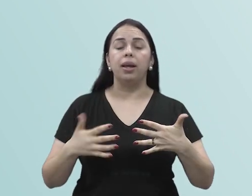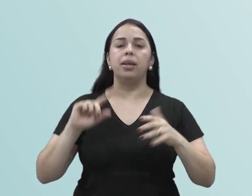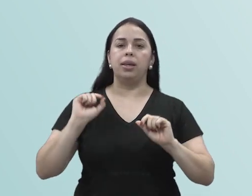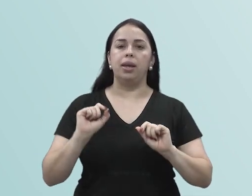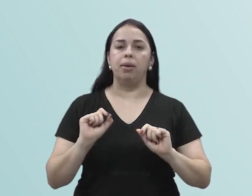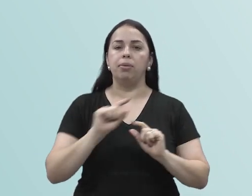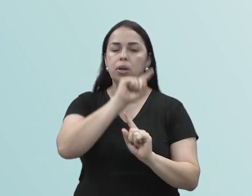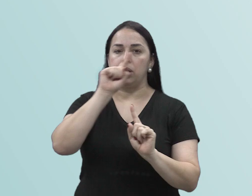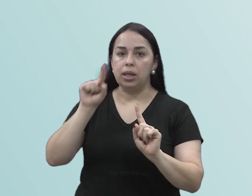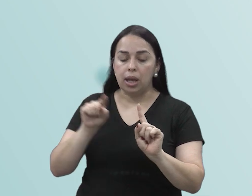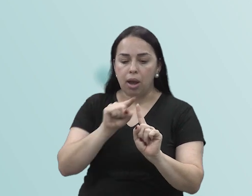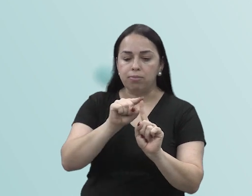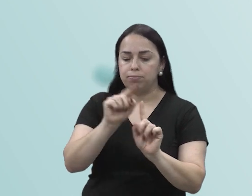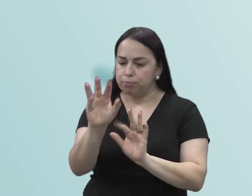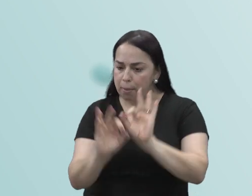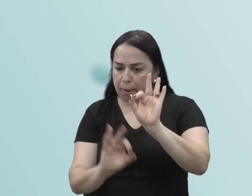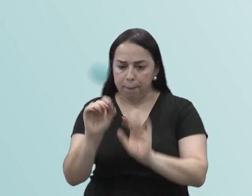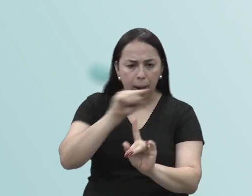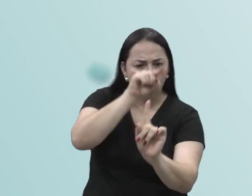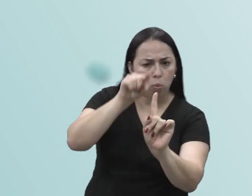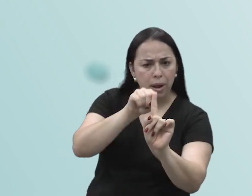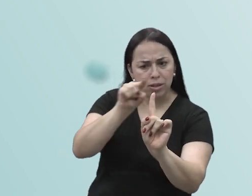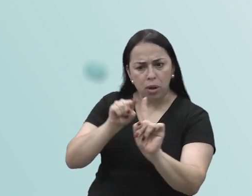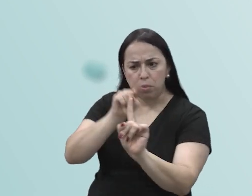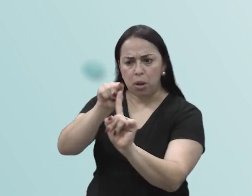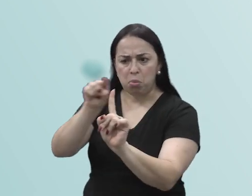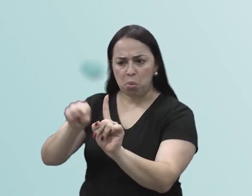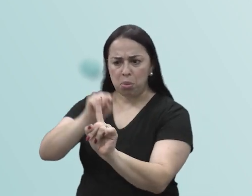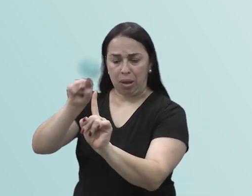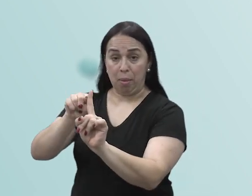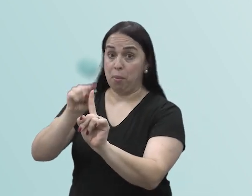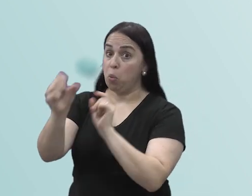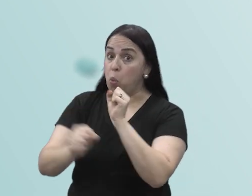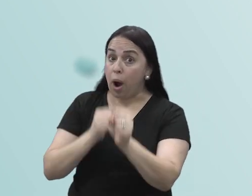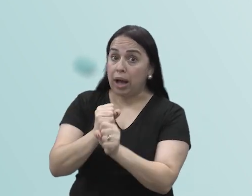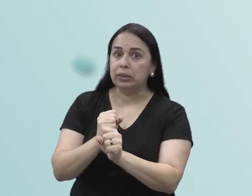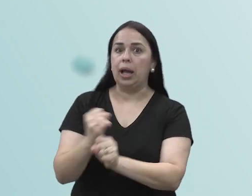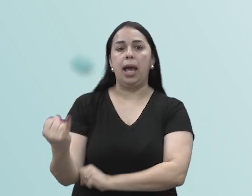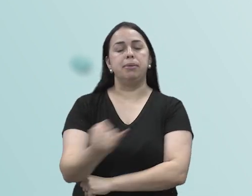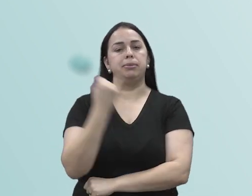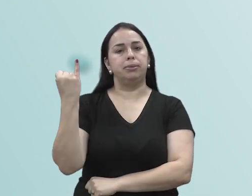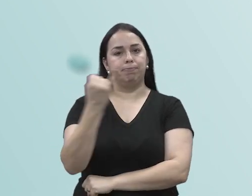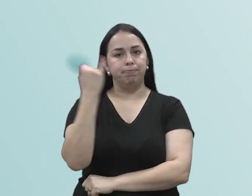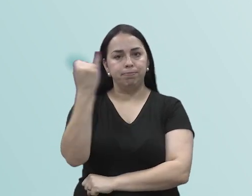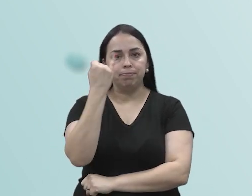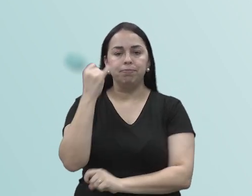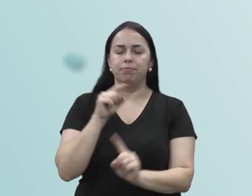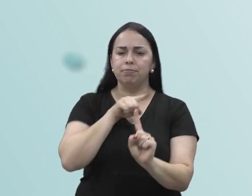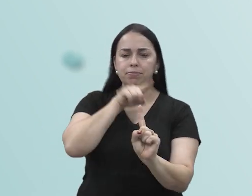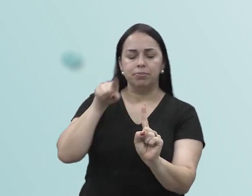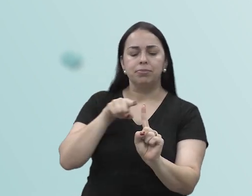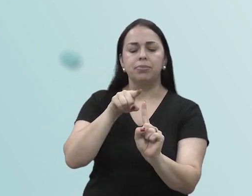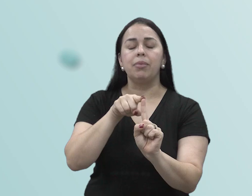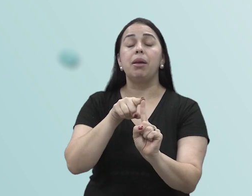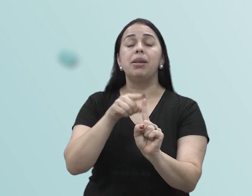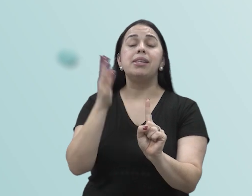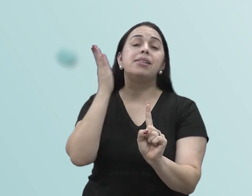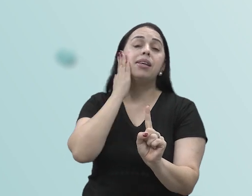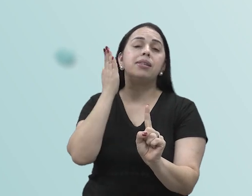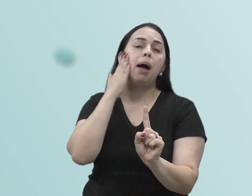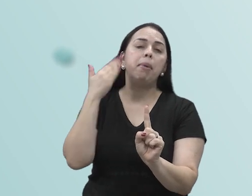importância de definir objetivos e metas para o seu ano. Os objetivos e as metas, eles